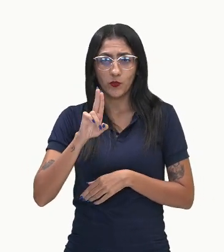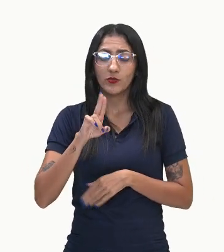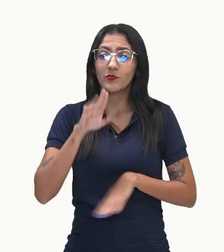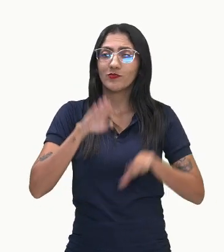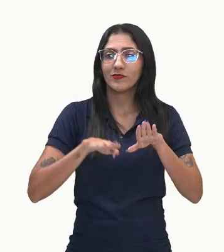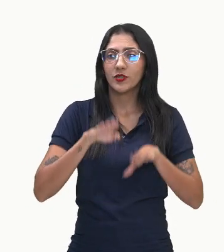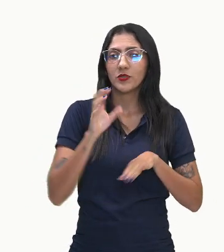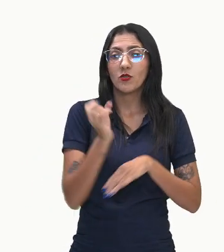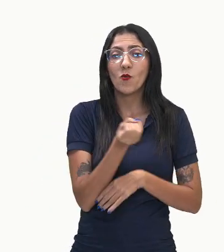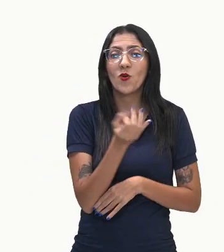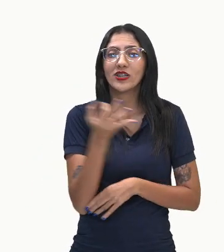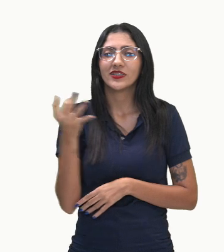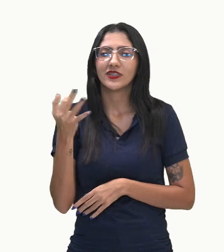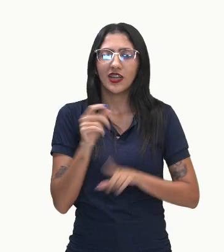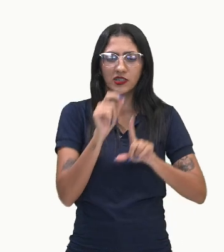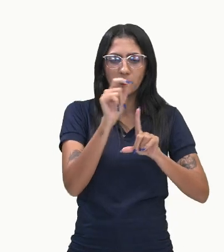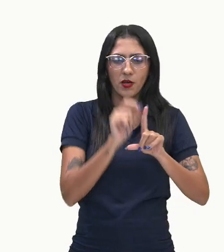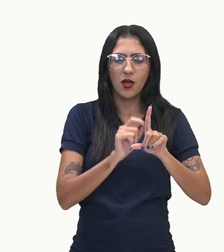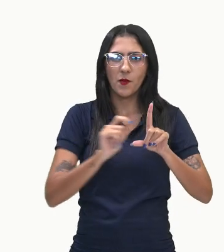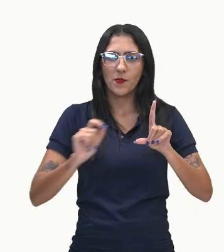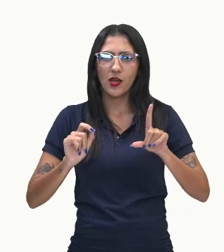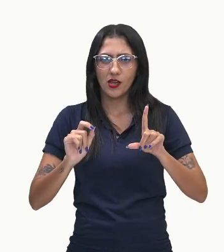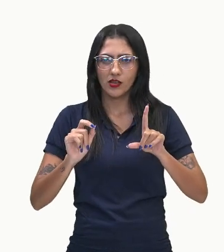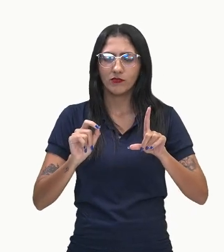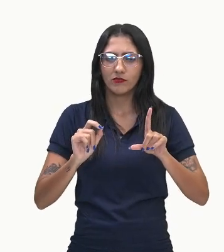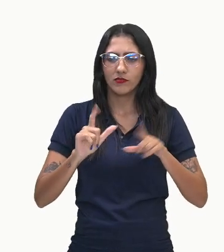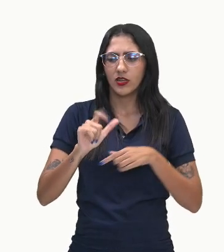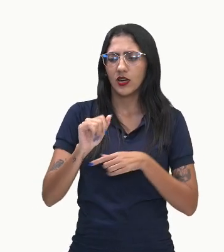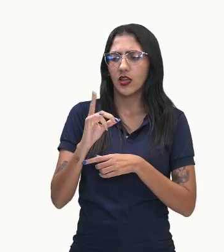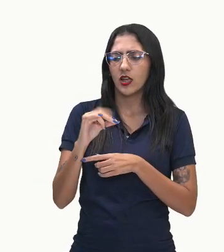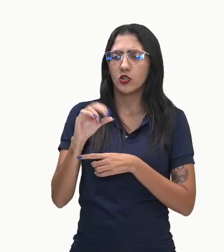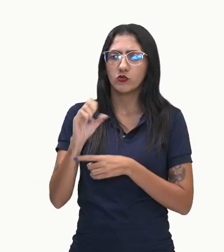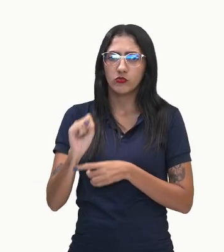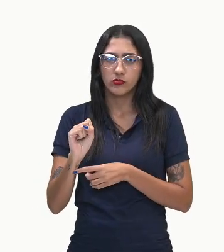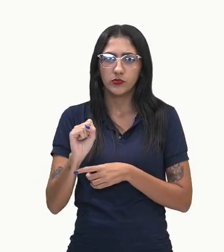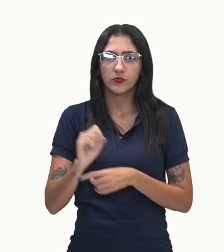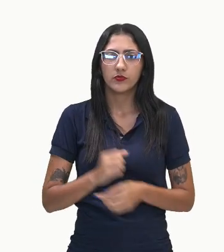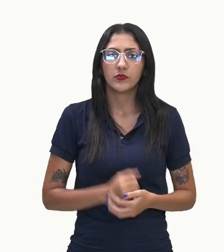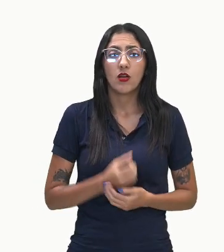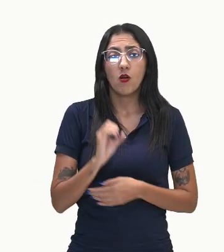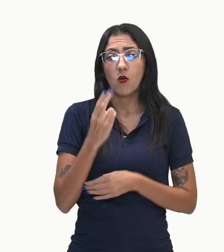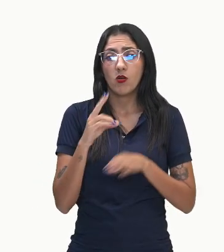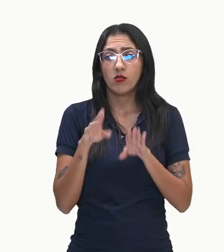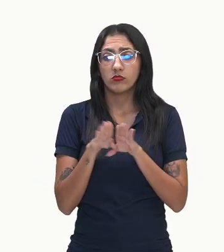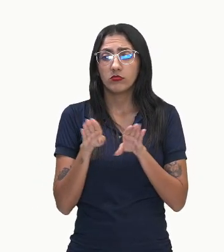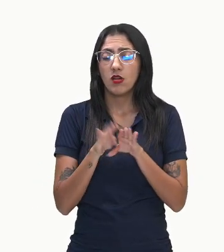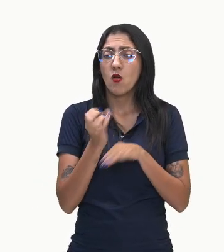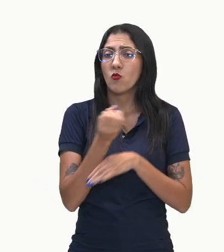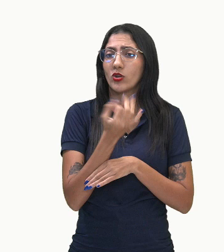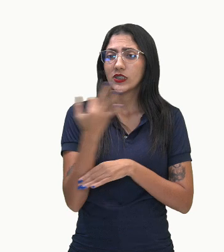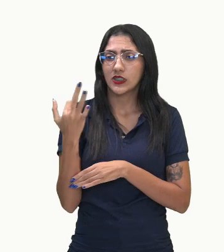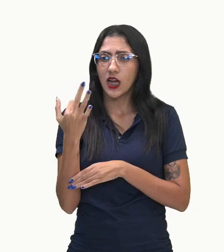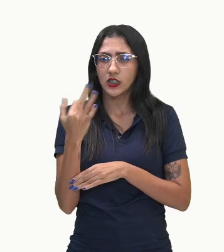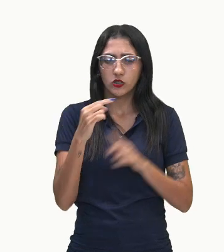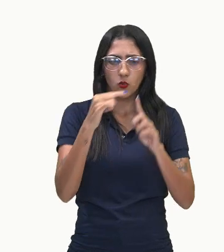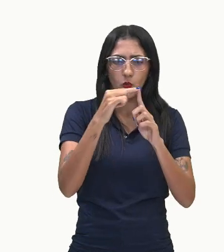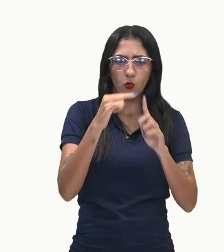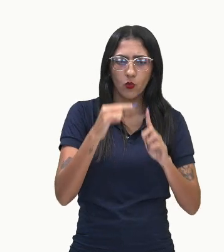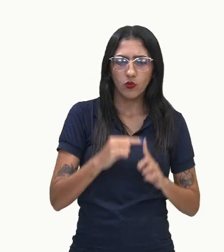o número de lados, essa informação é importante, ou, né, do número de vértices que